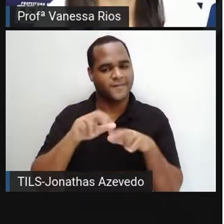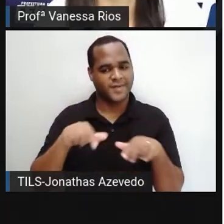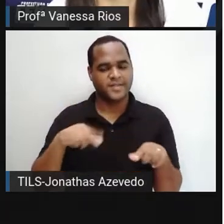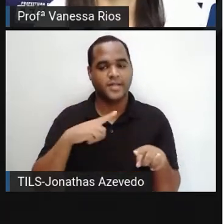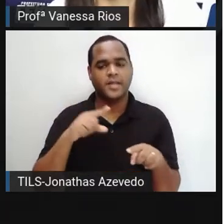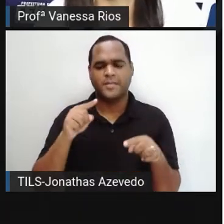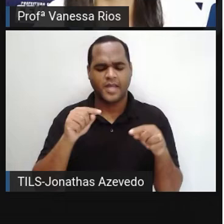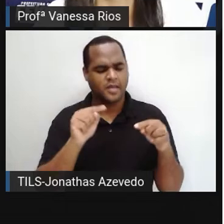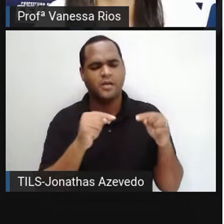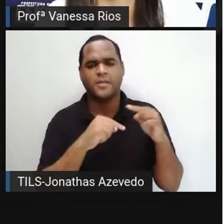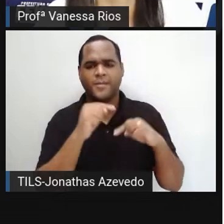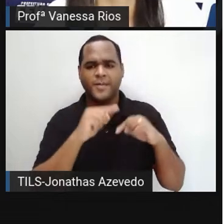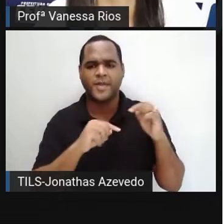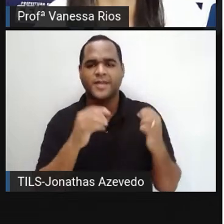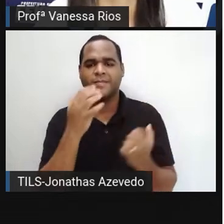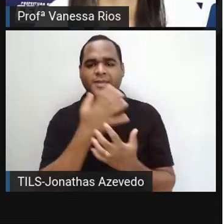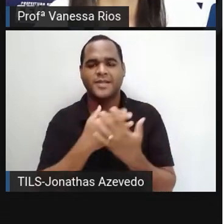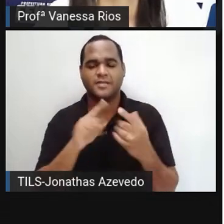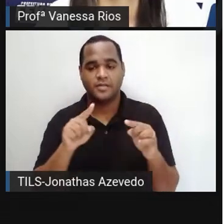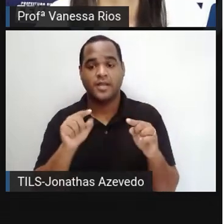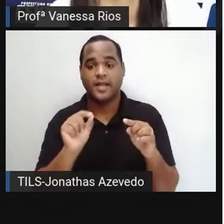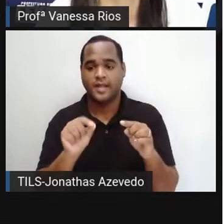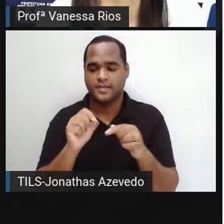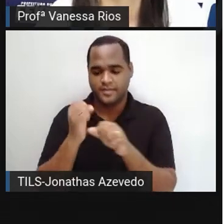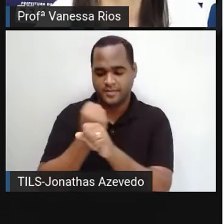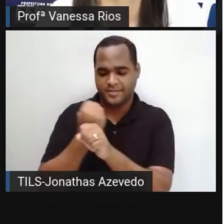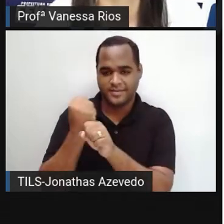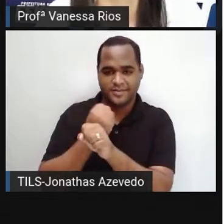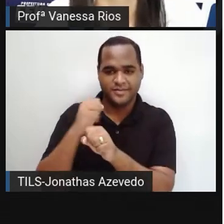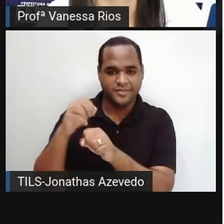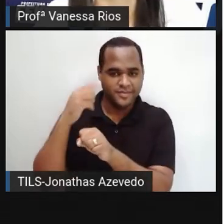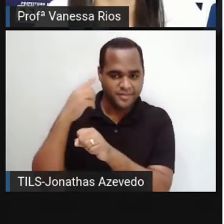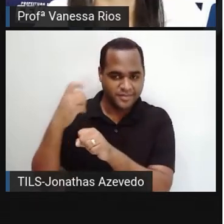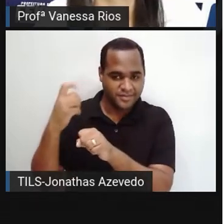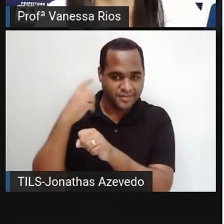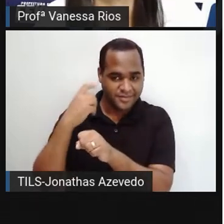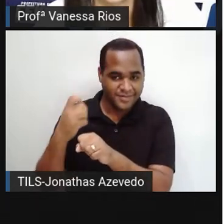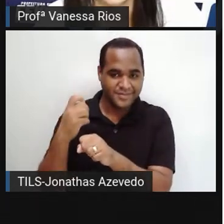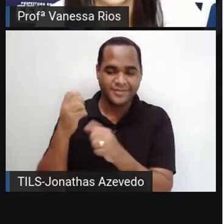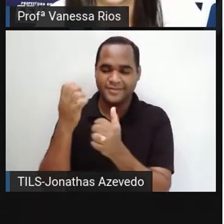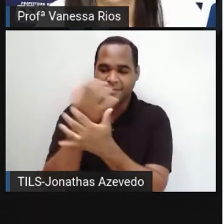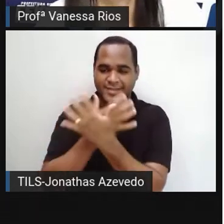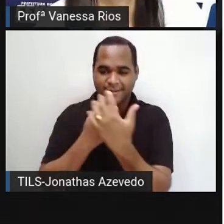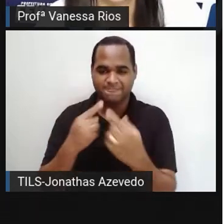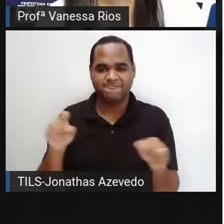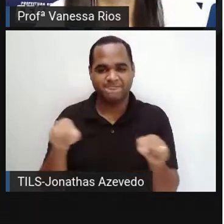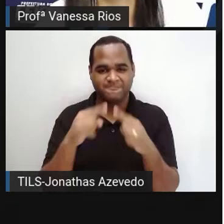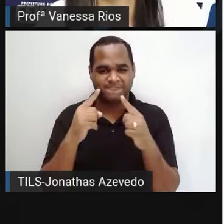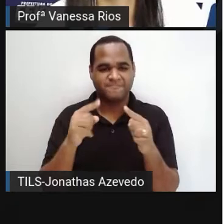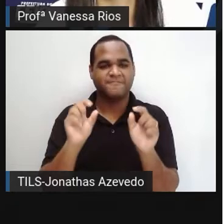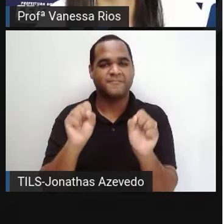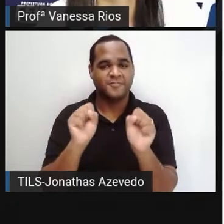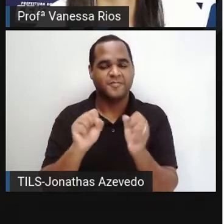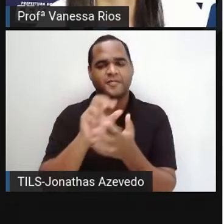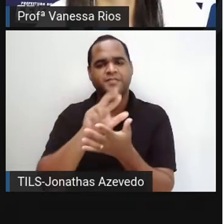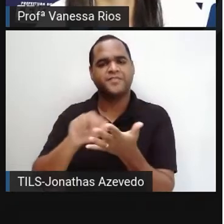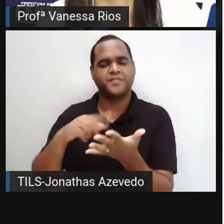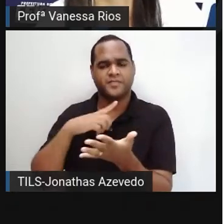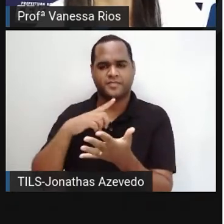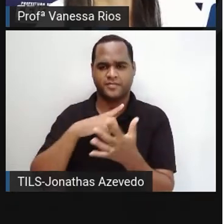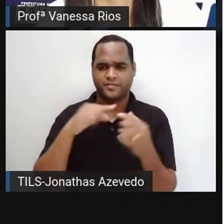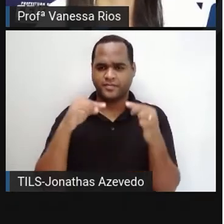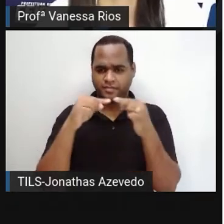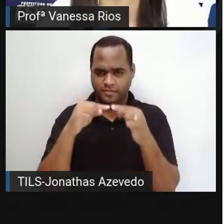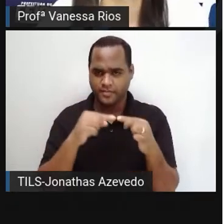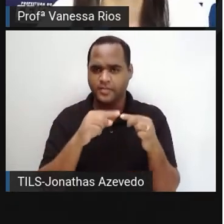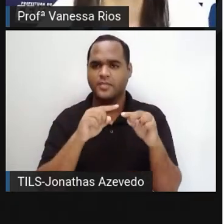instrumento musical é um objeto construído com o propósito de produzir música. Os vários tipos de instrumentos podem